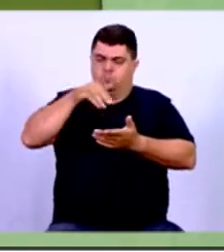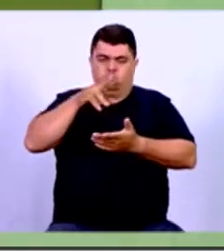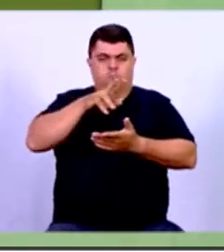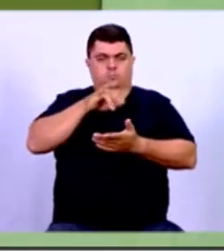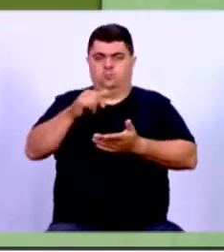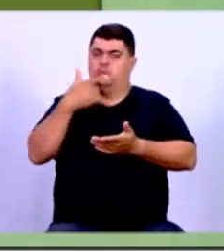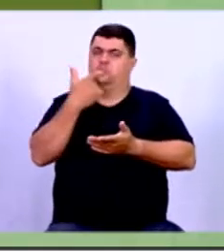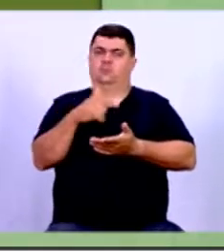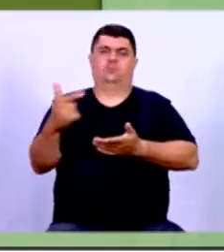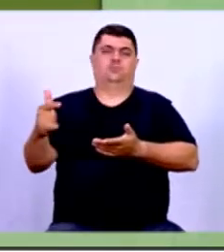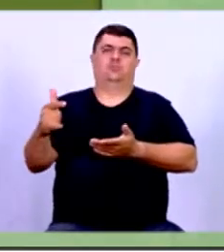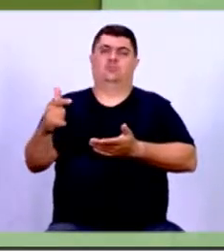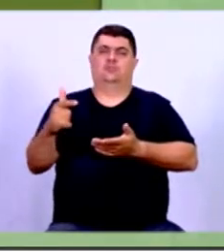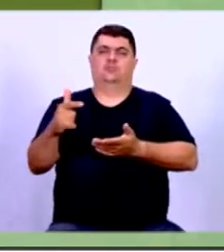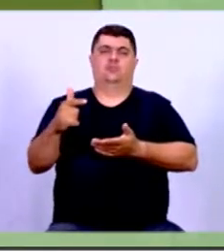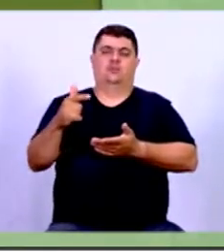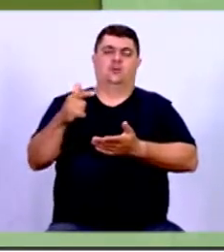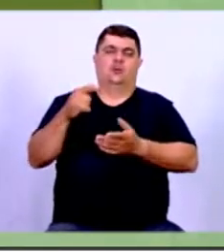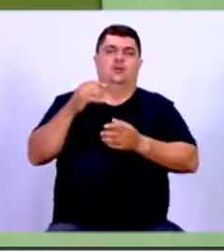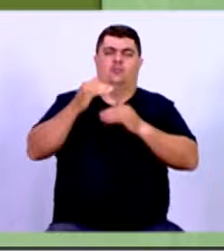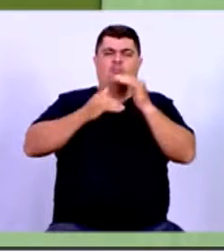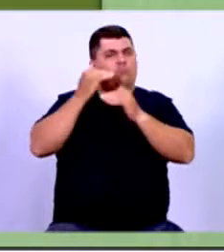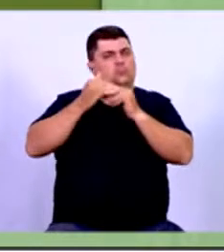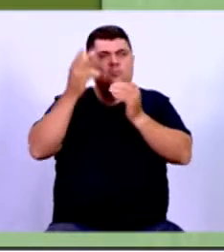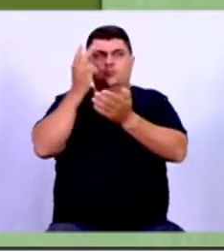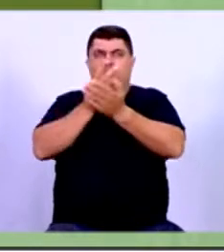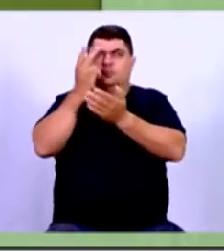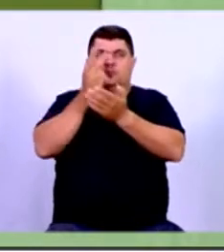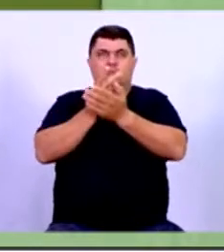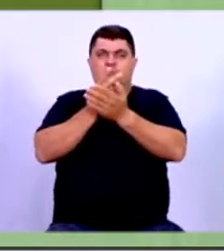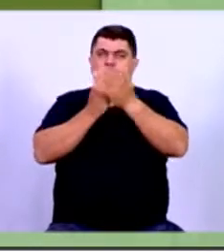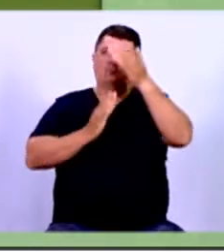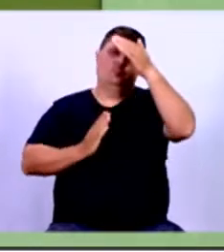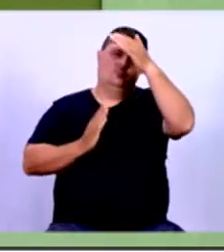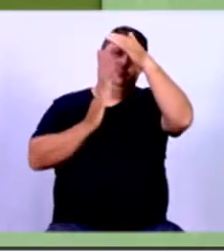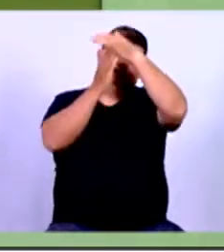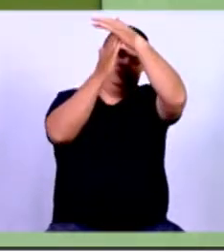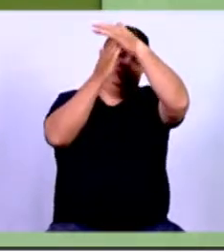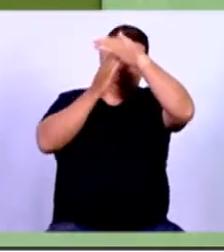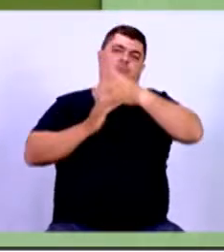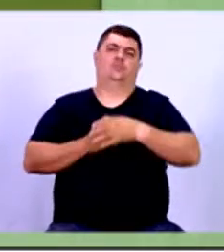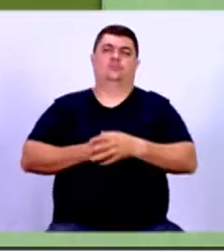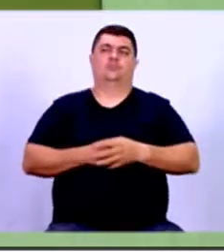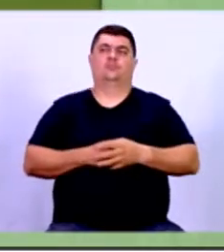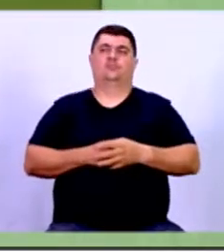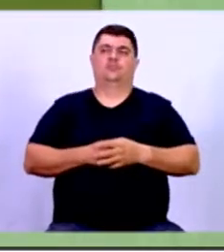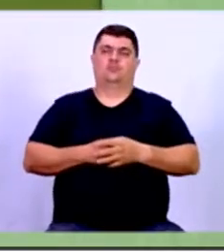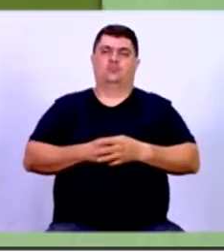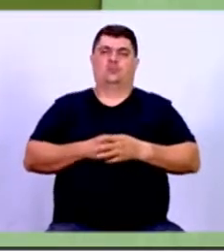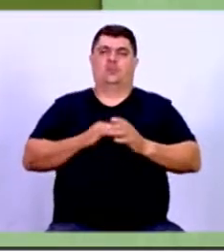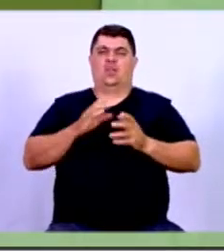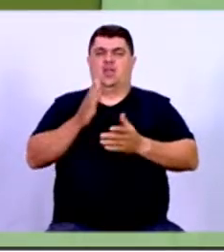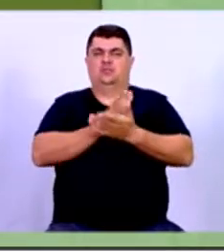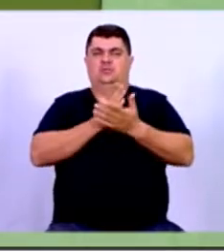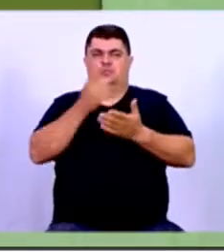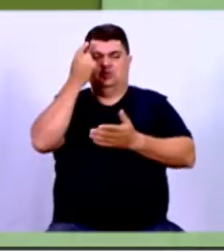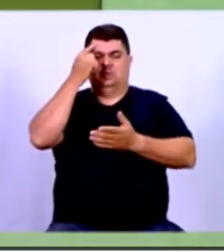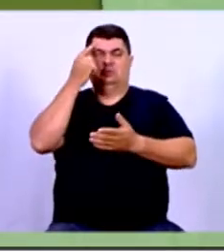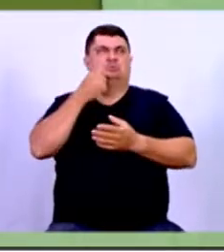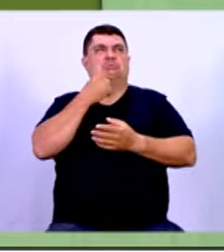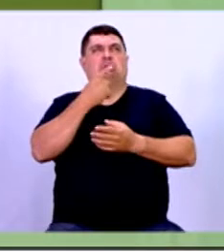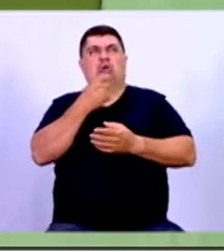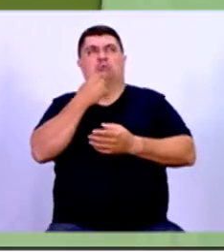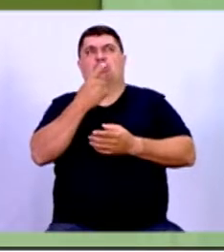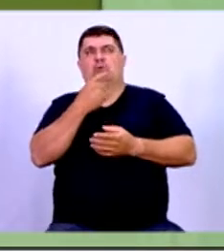nada que impeça você a desenvolver e alcançar o seu sonho, o seu objetivo. Então, tudo que a gente acha que é impossível, nós